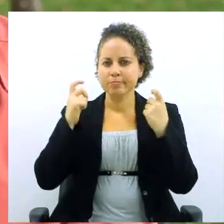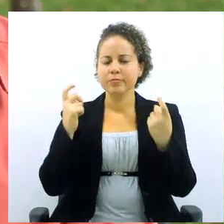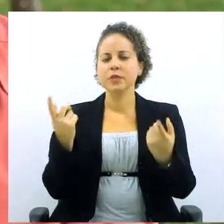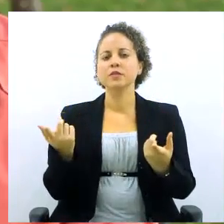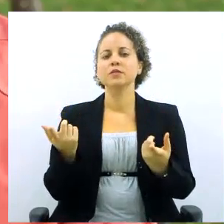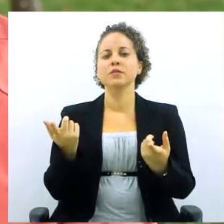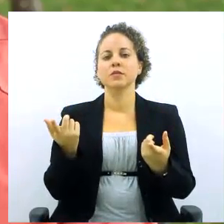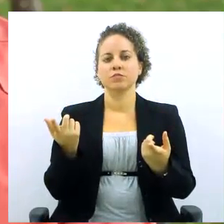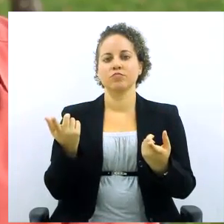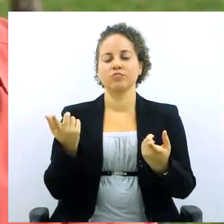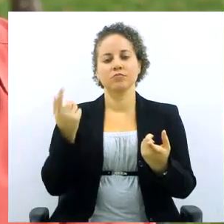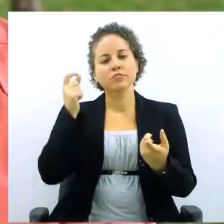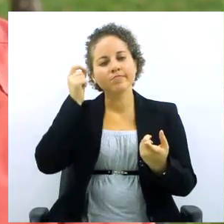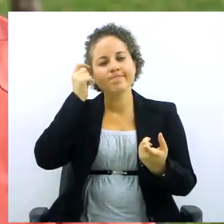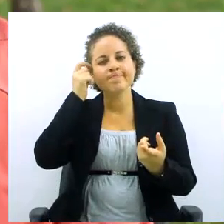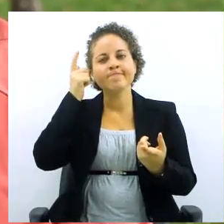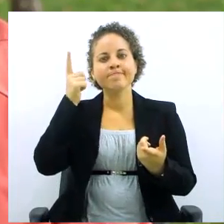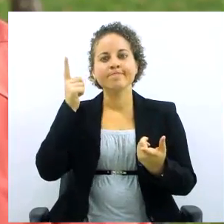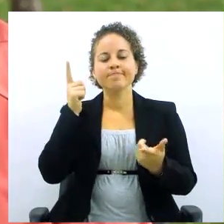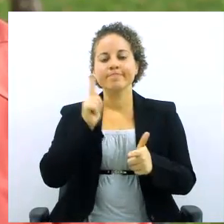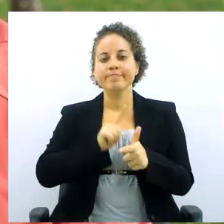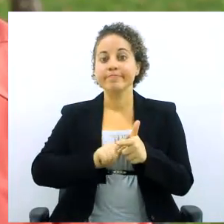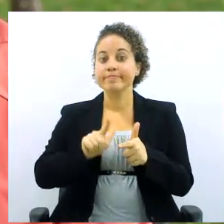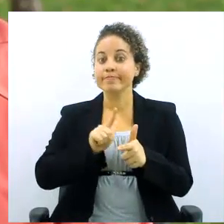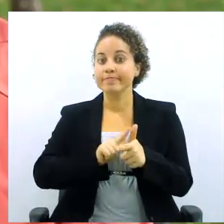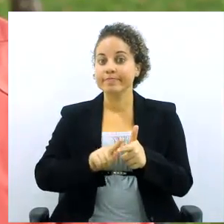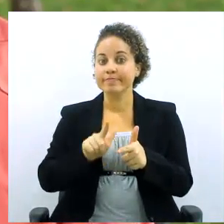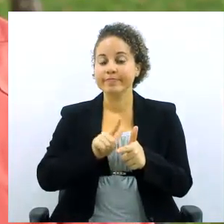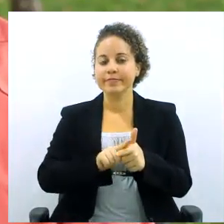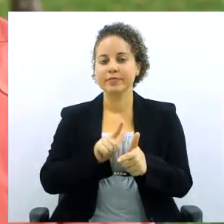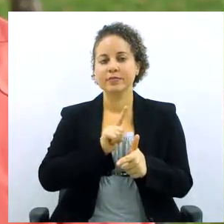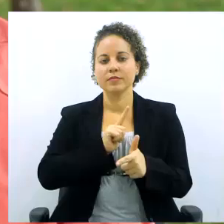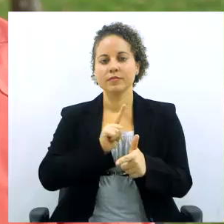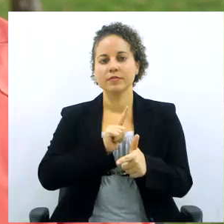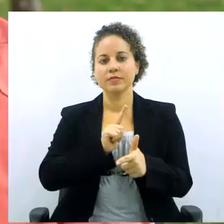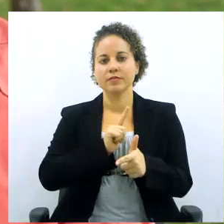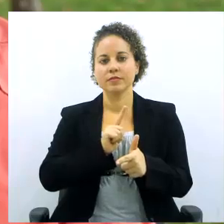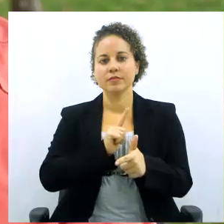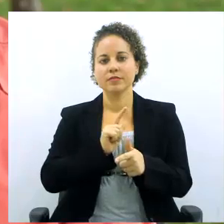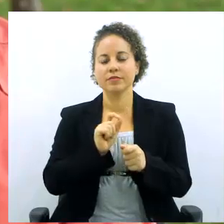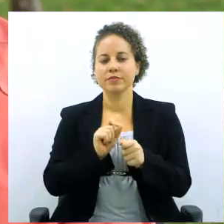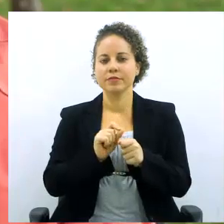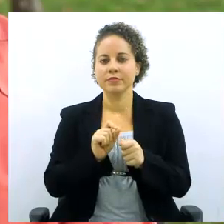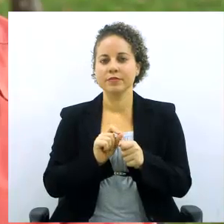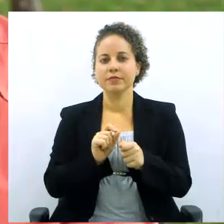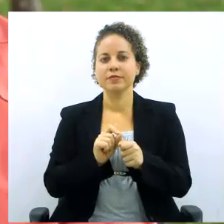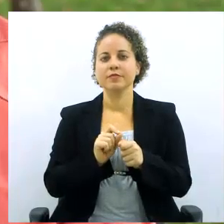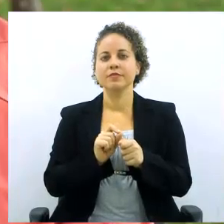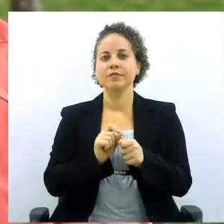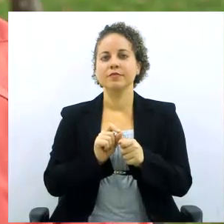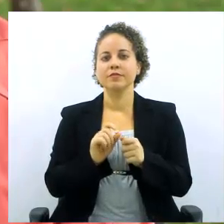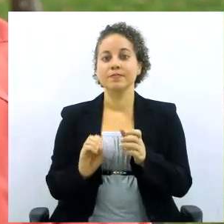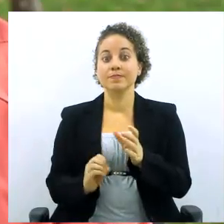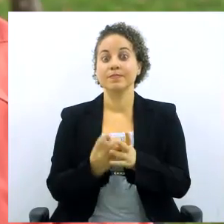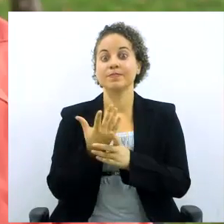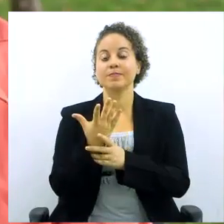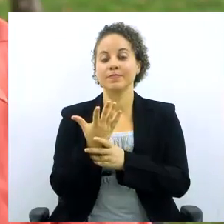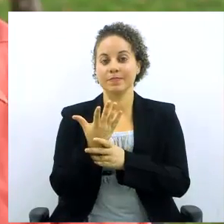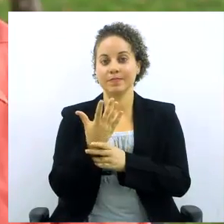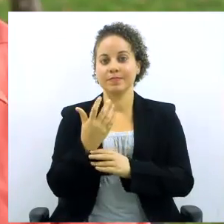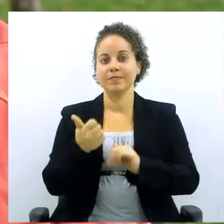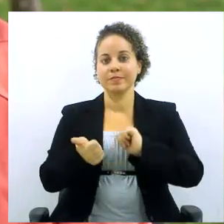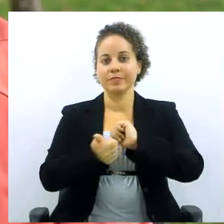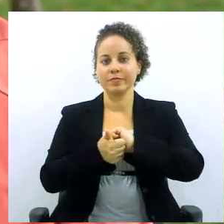As questões, os problemas que que fizeram com que existisse essa